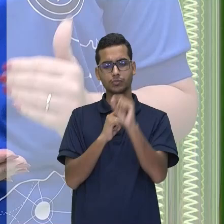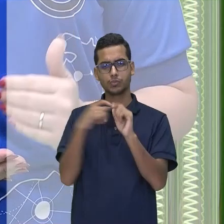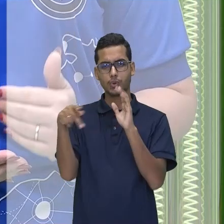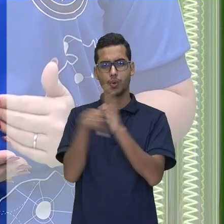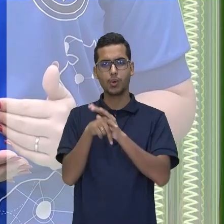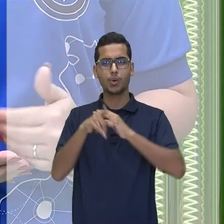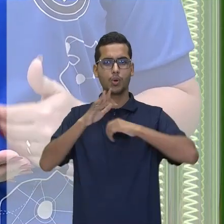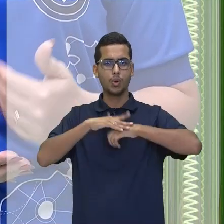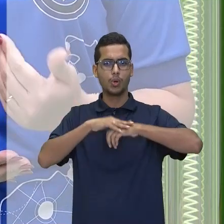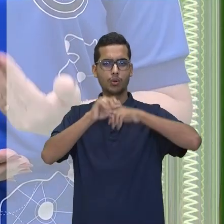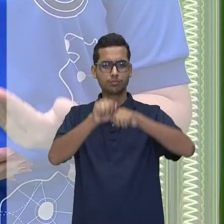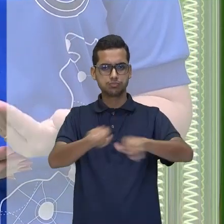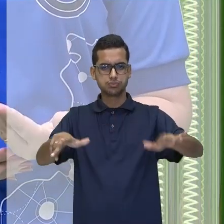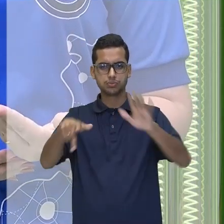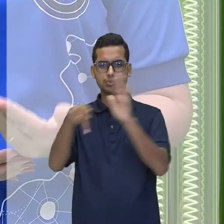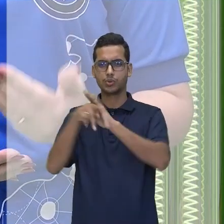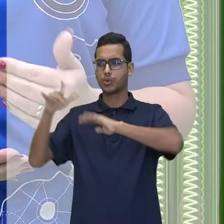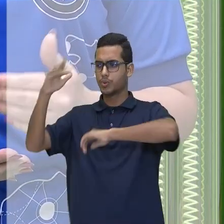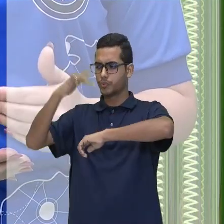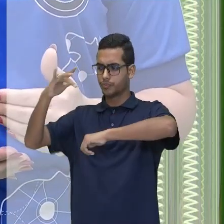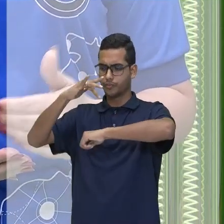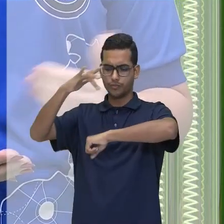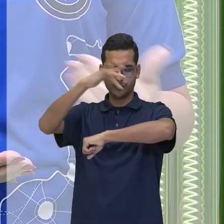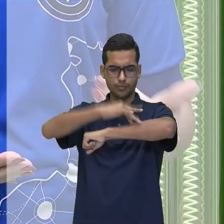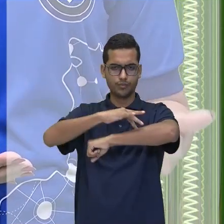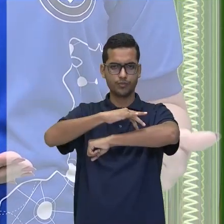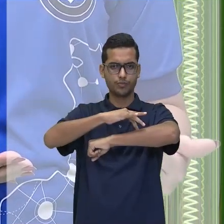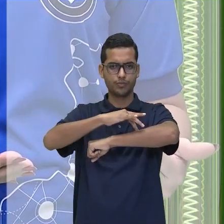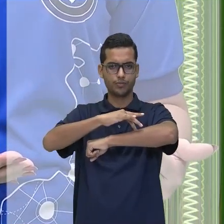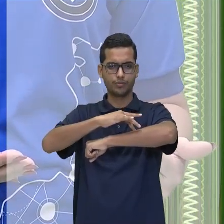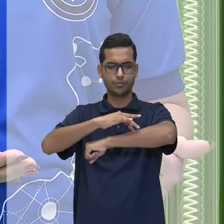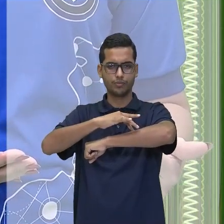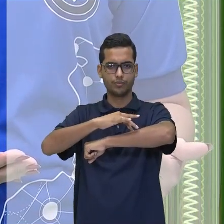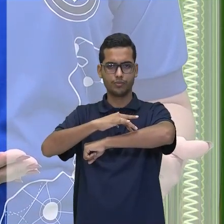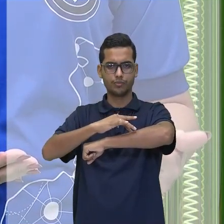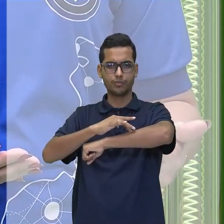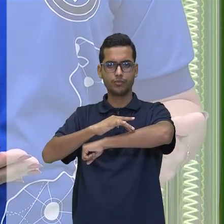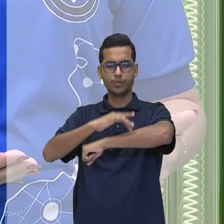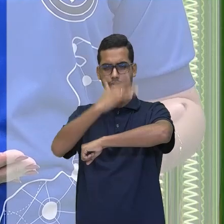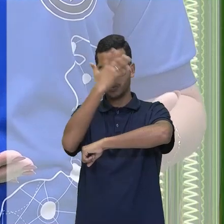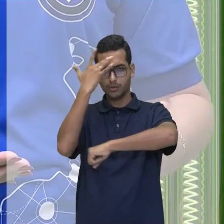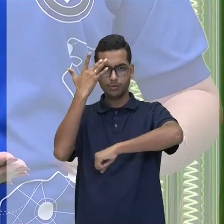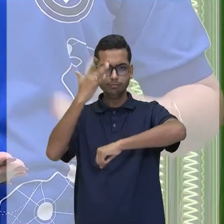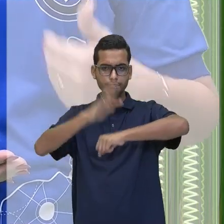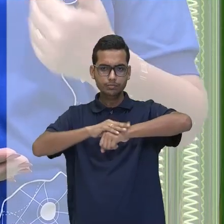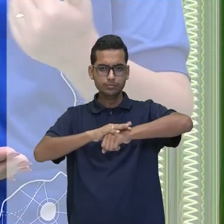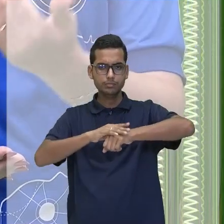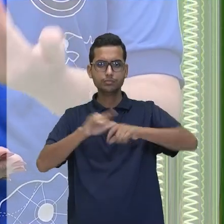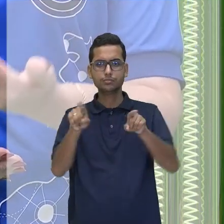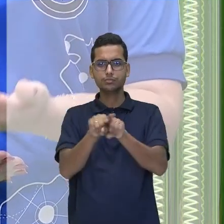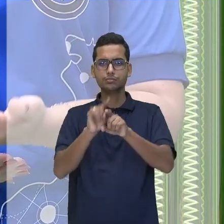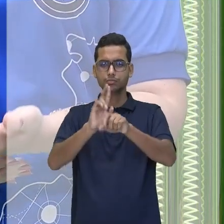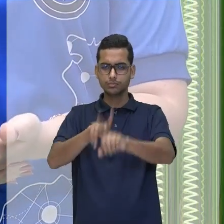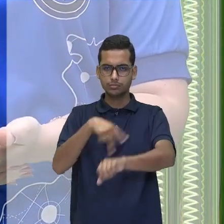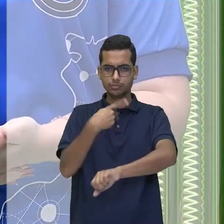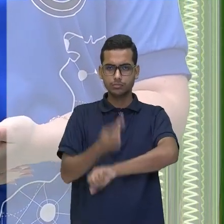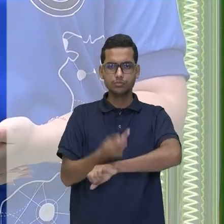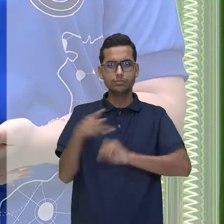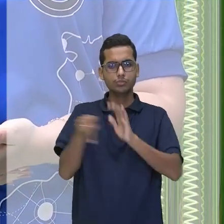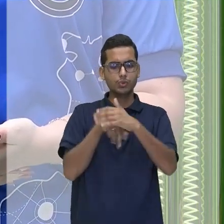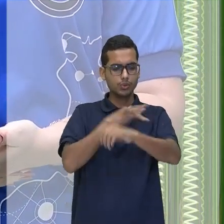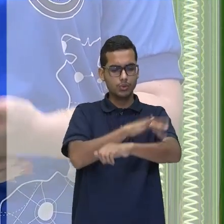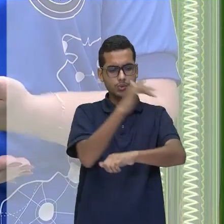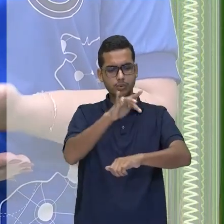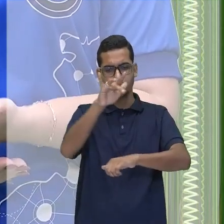transmissão quando esse mosquito, por exemplo, picou uma pessoa que estava doente e em seguida foi picar a